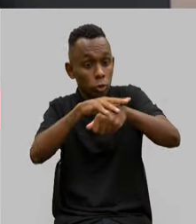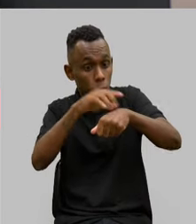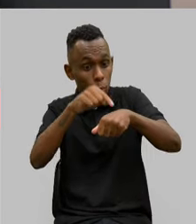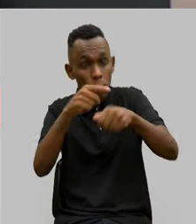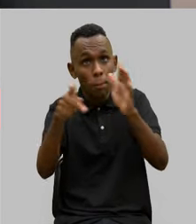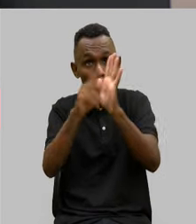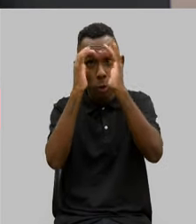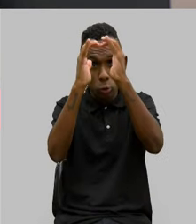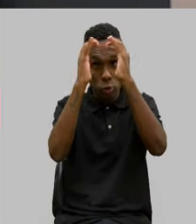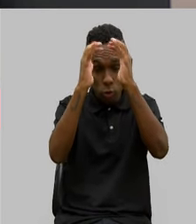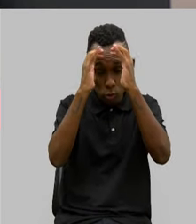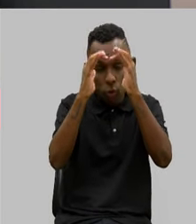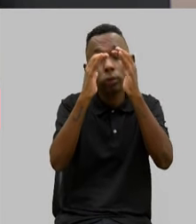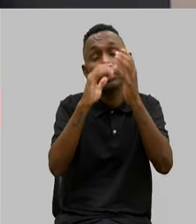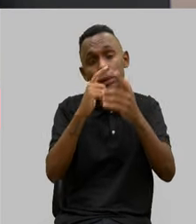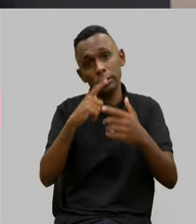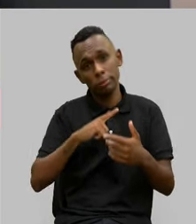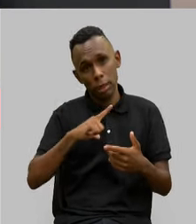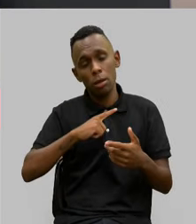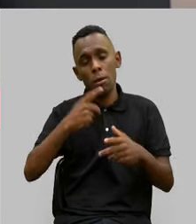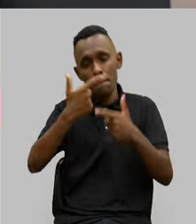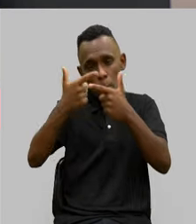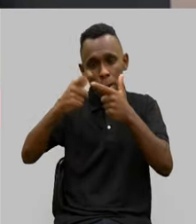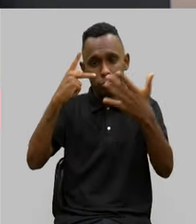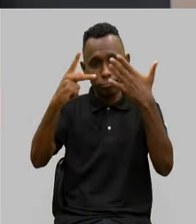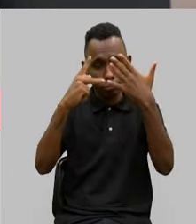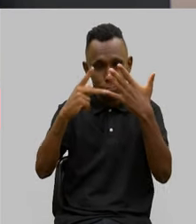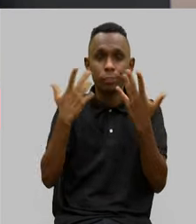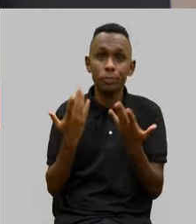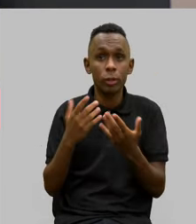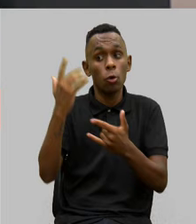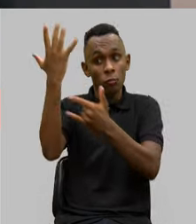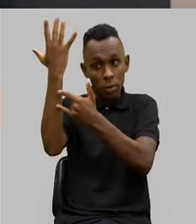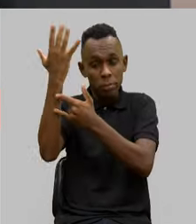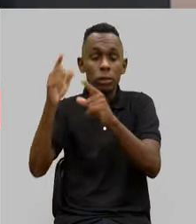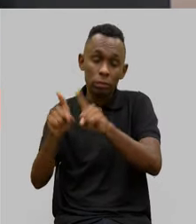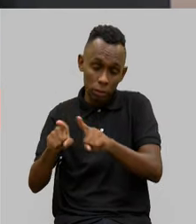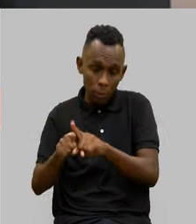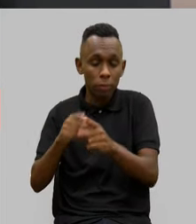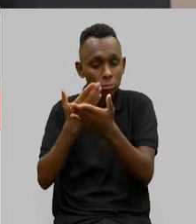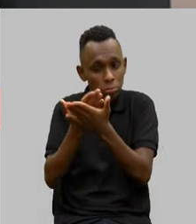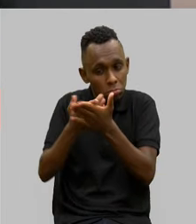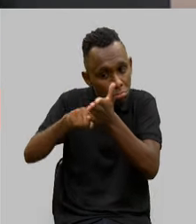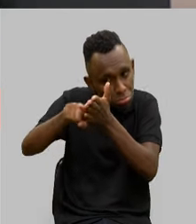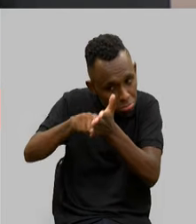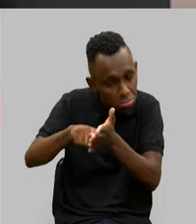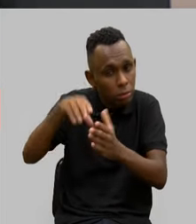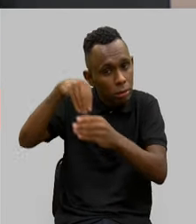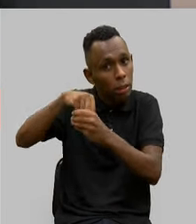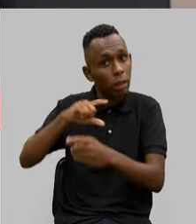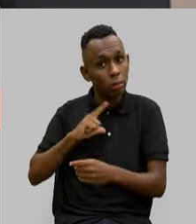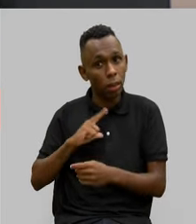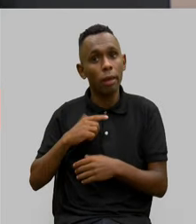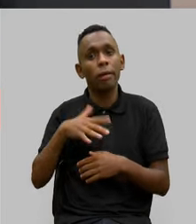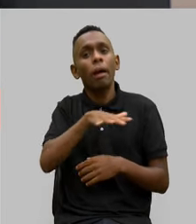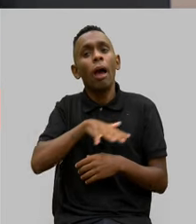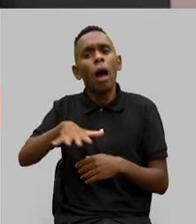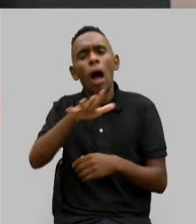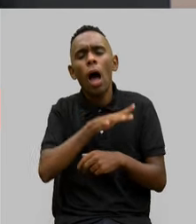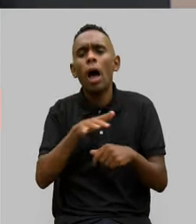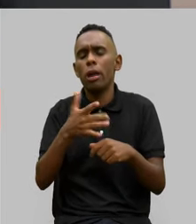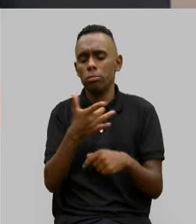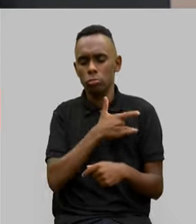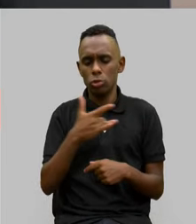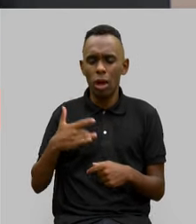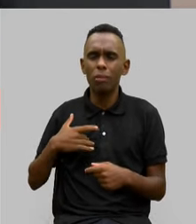neurológicas e transtornos psiquiátricos né inclusive lá na UFMG também bom a área de saúde é uma área que